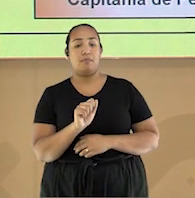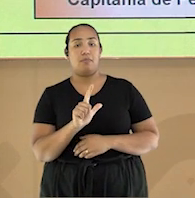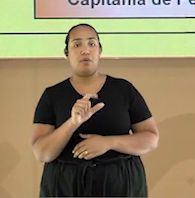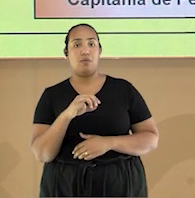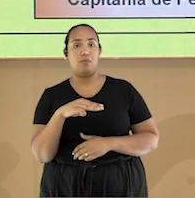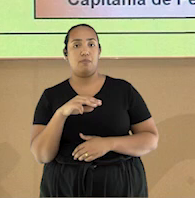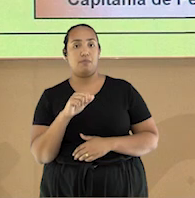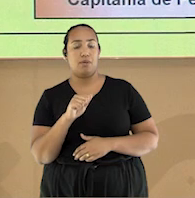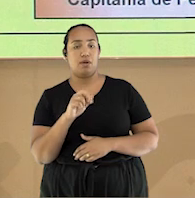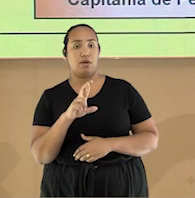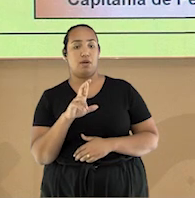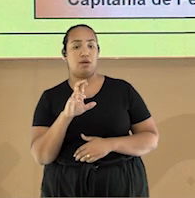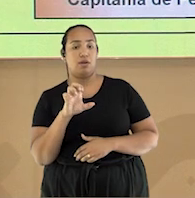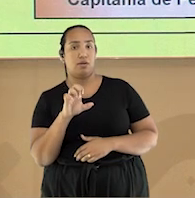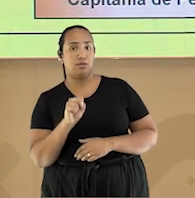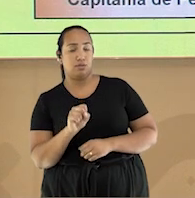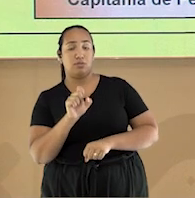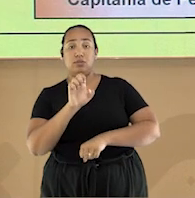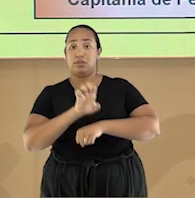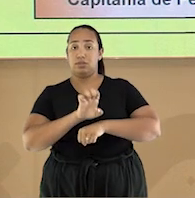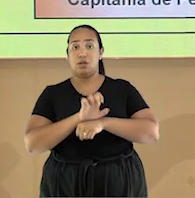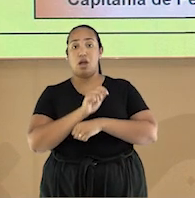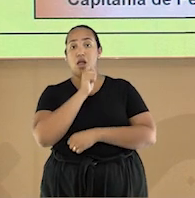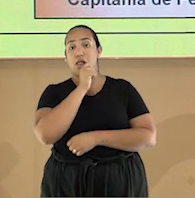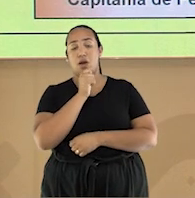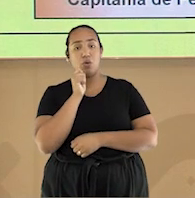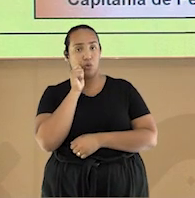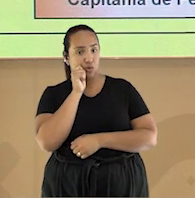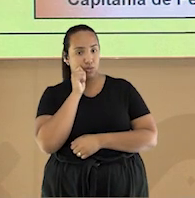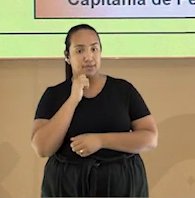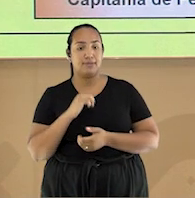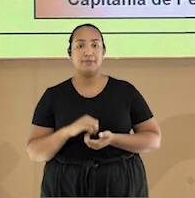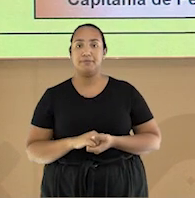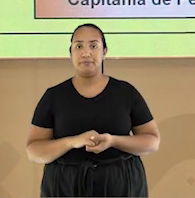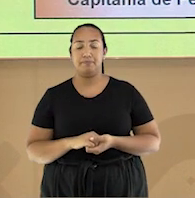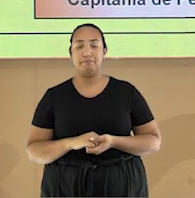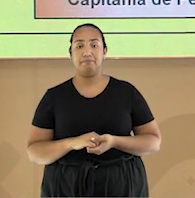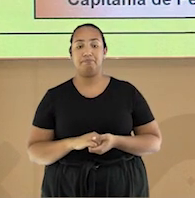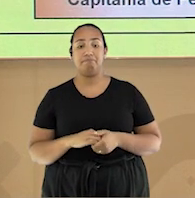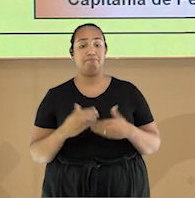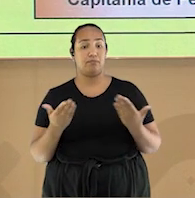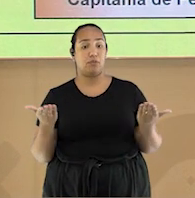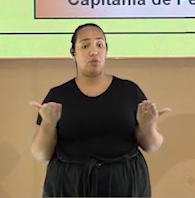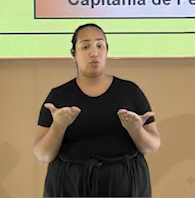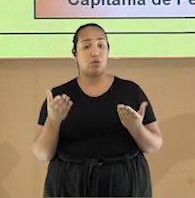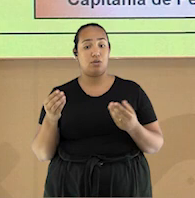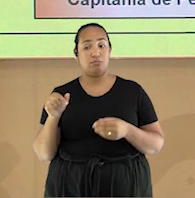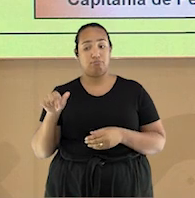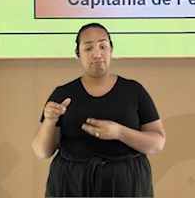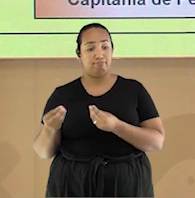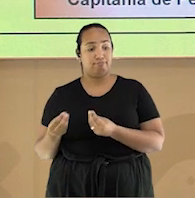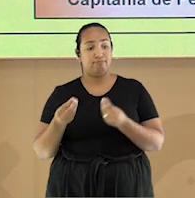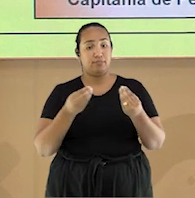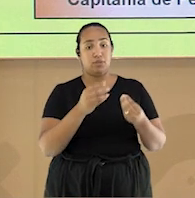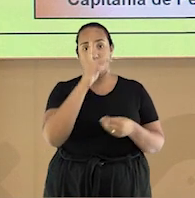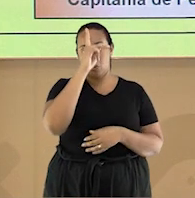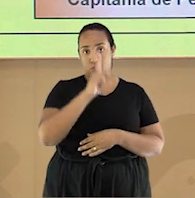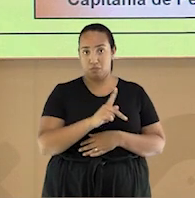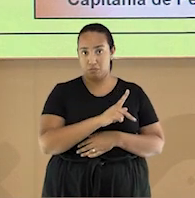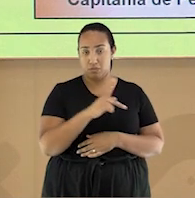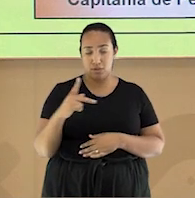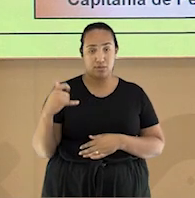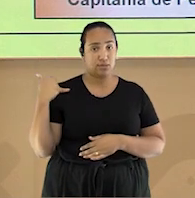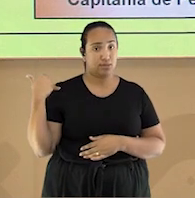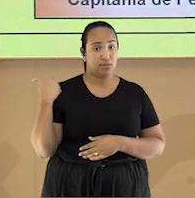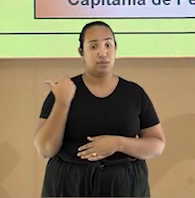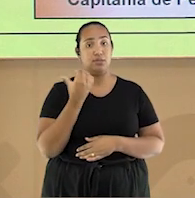pela expedição de Braz da Rocha Cardoso e entregue aos cuidados do padre Antônio Melo, em Porto Calvo, quando ainda tinha